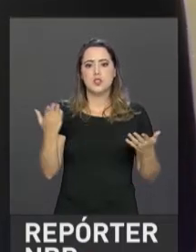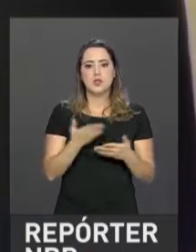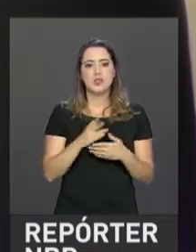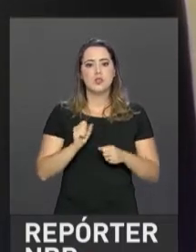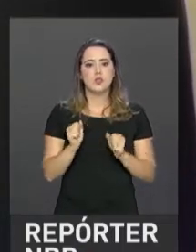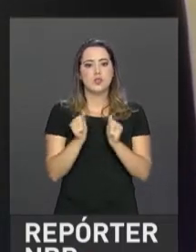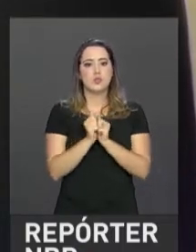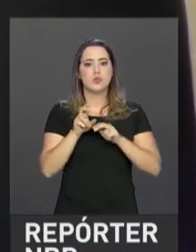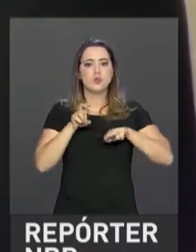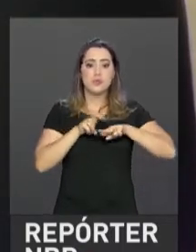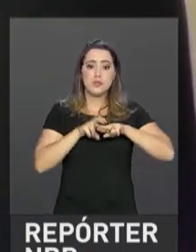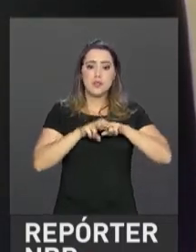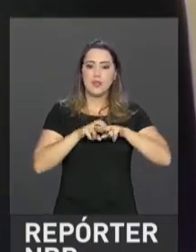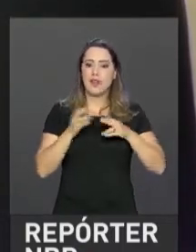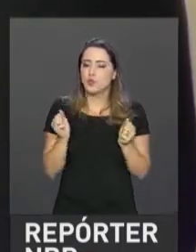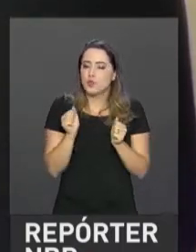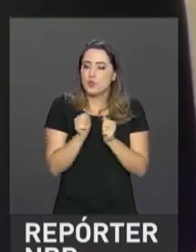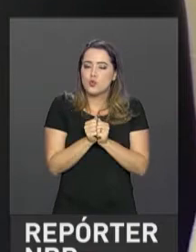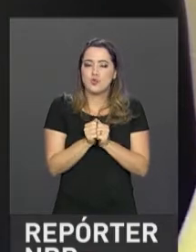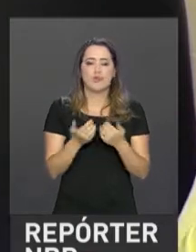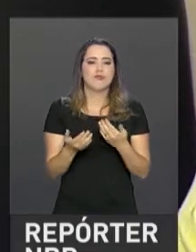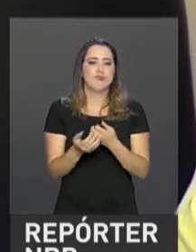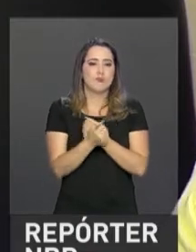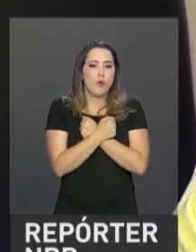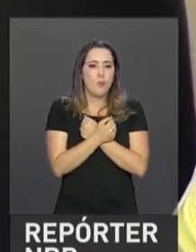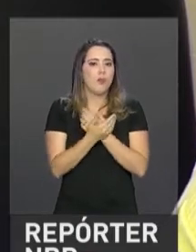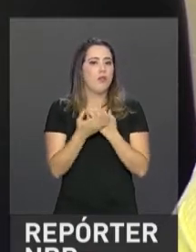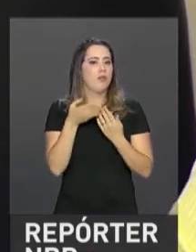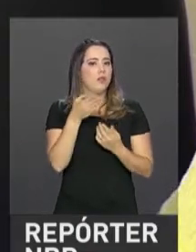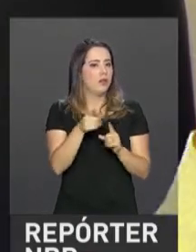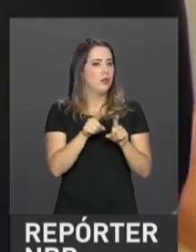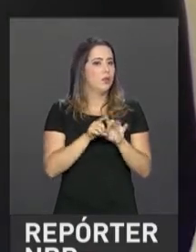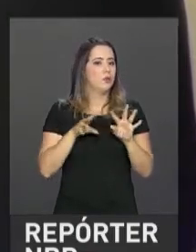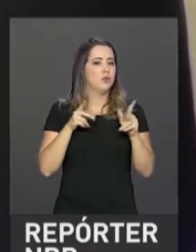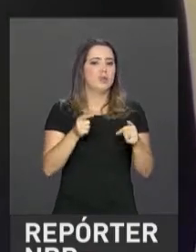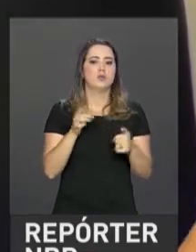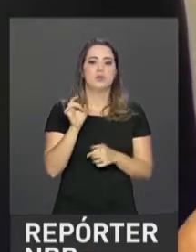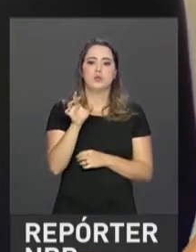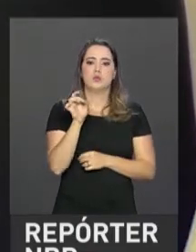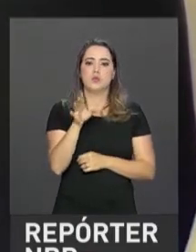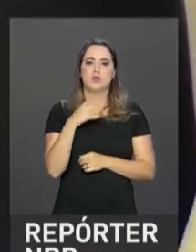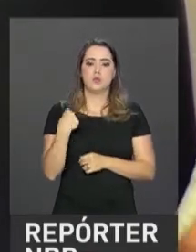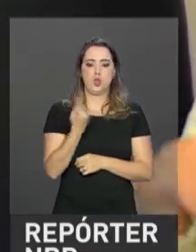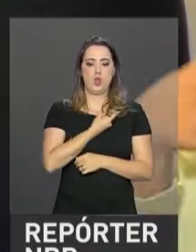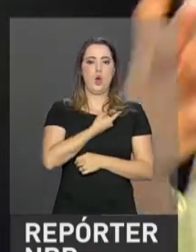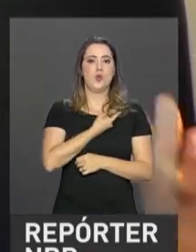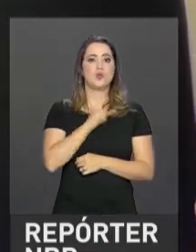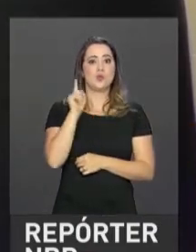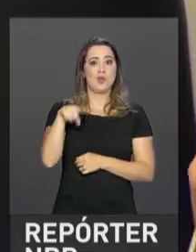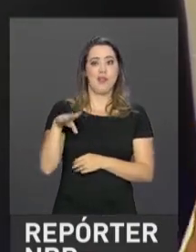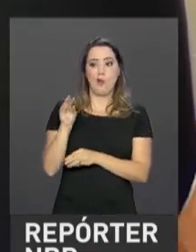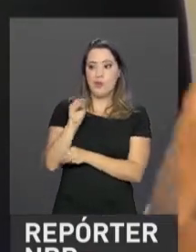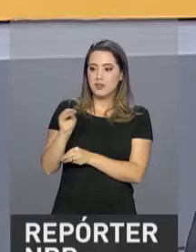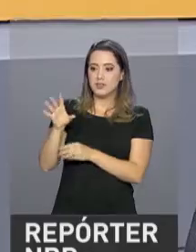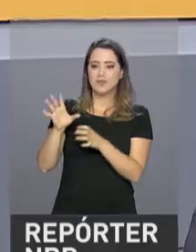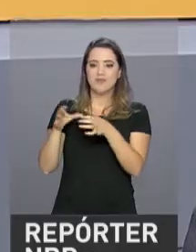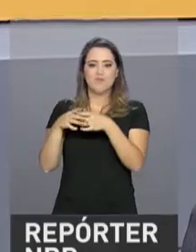hoje aqui comigo, sentado no meu colo. E assim, tudo isso não é só da gente, é da